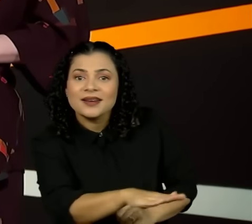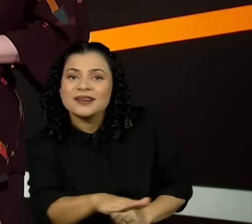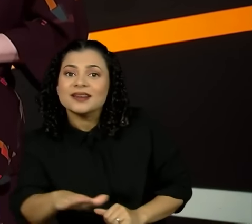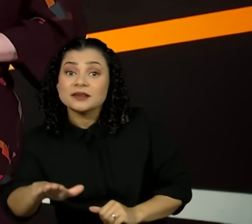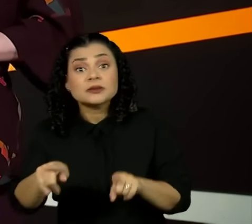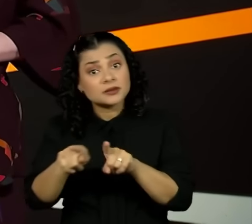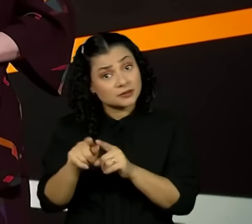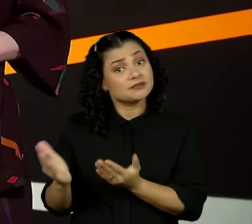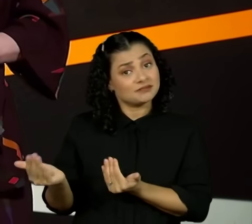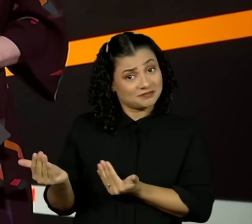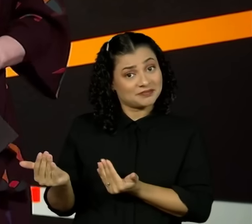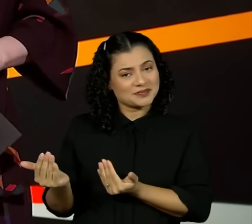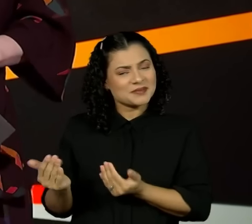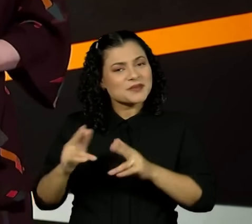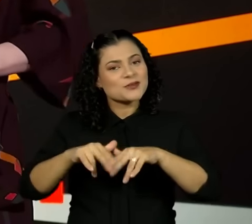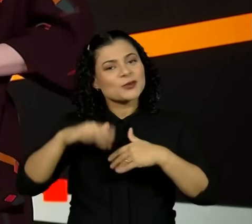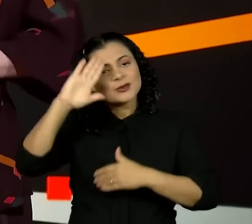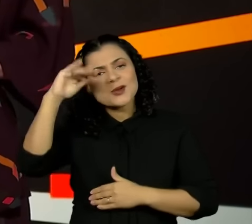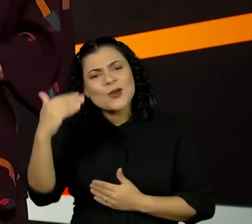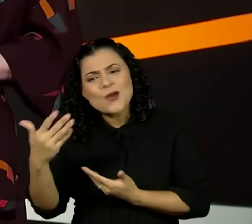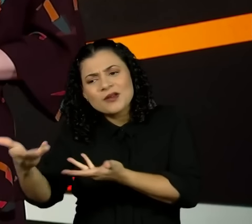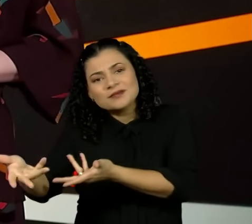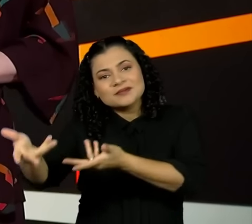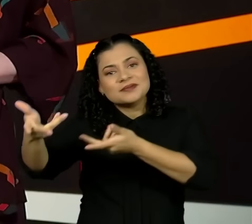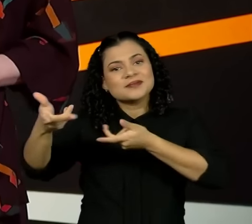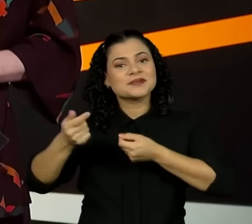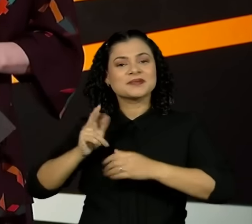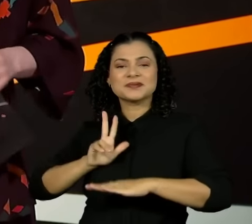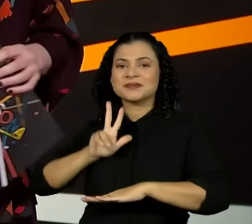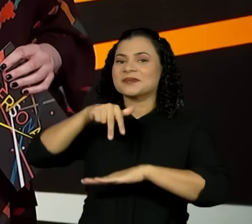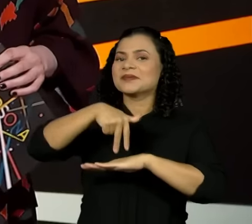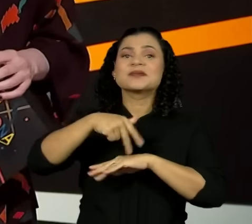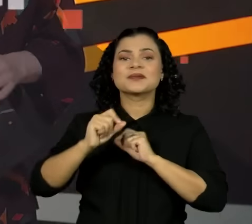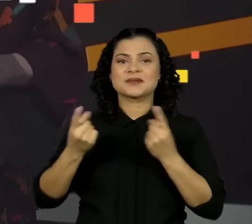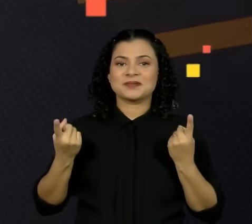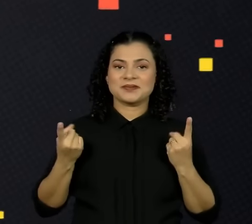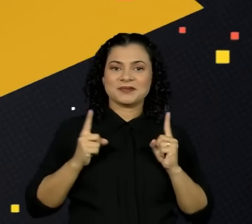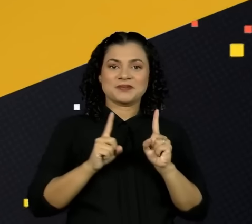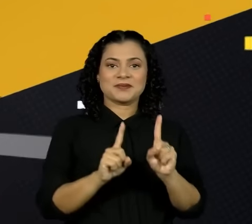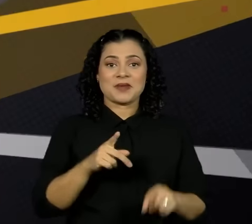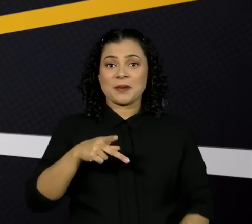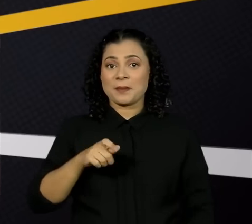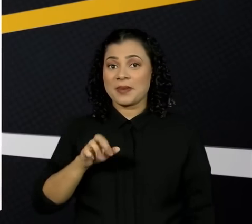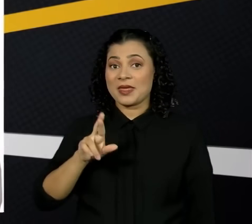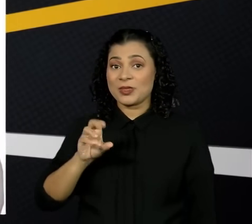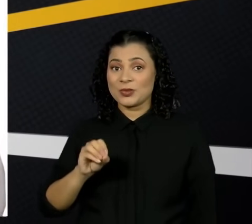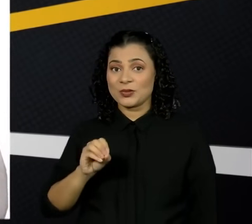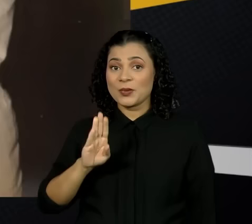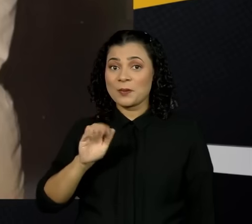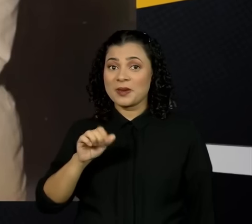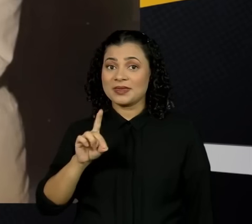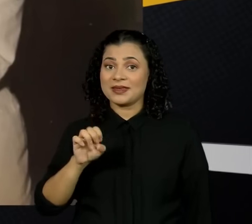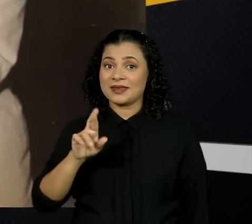para os jovens. E é com muita honra que recebemos no Persona Pedro Bandeira.